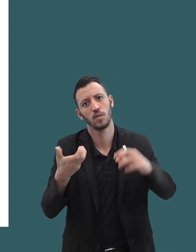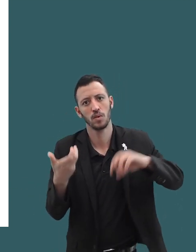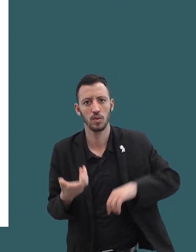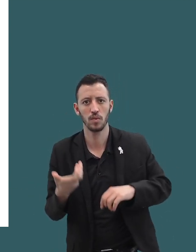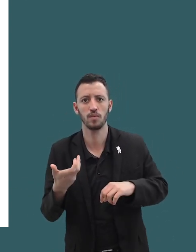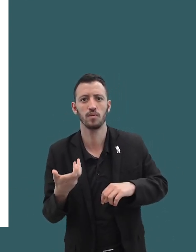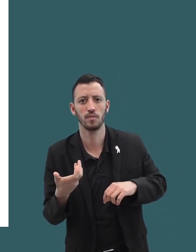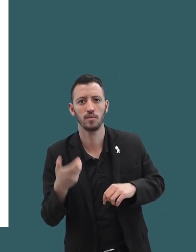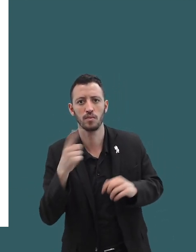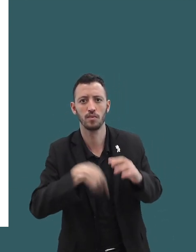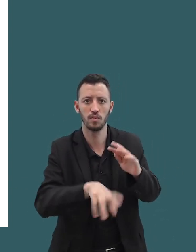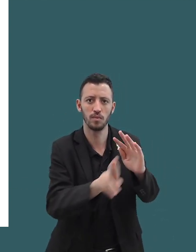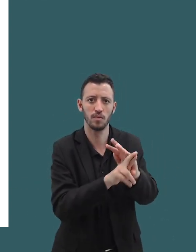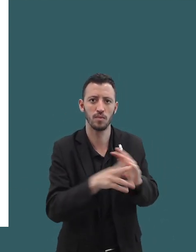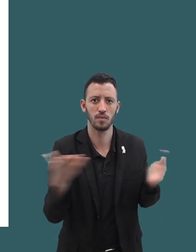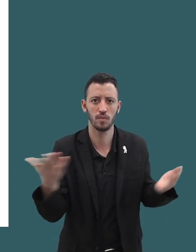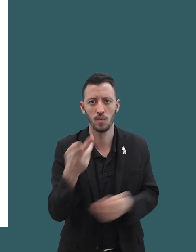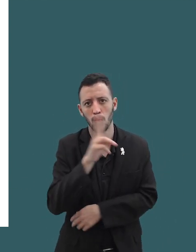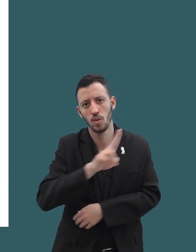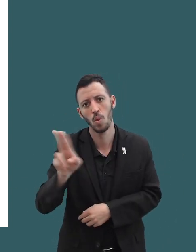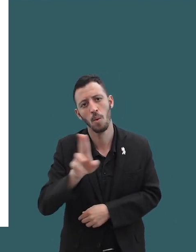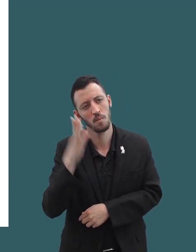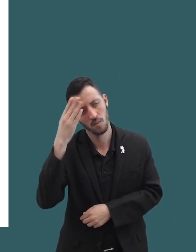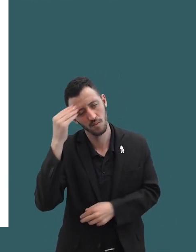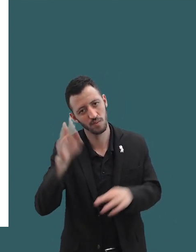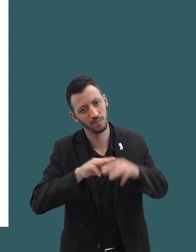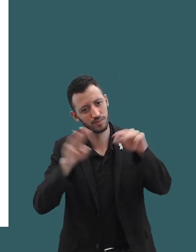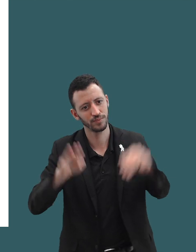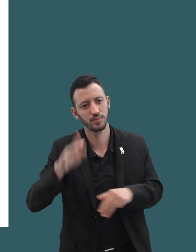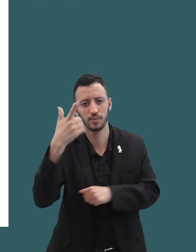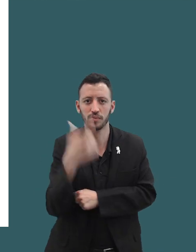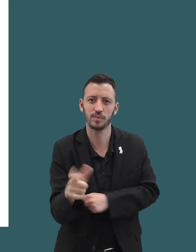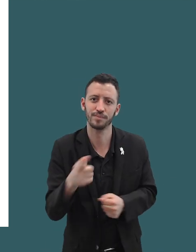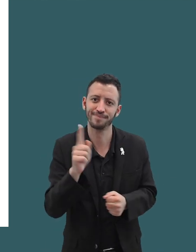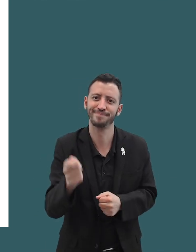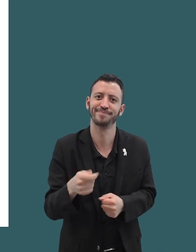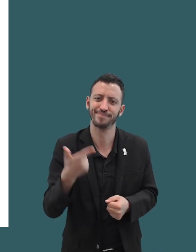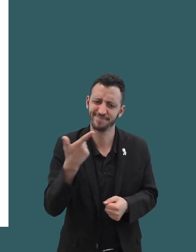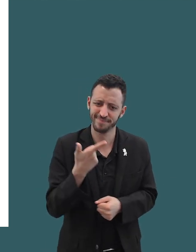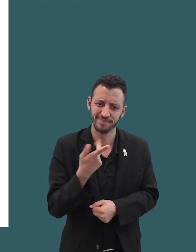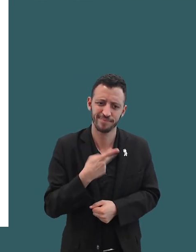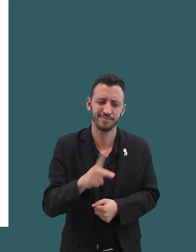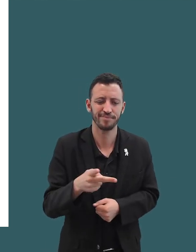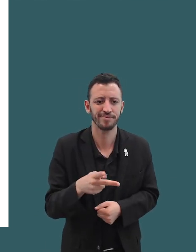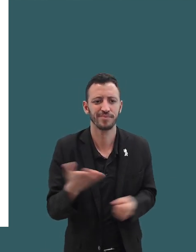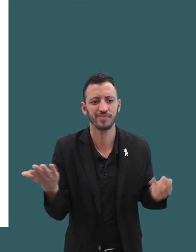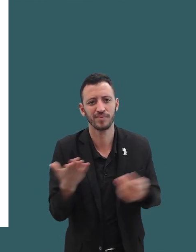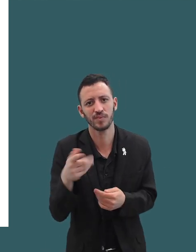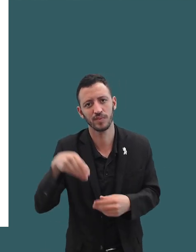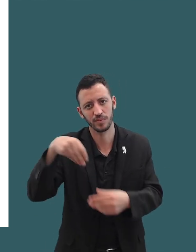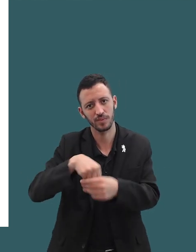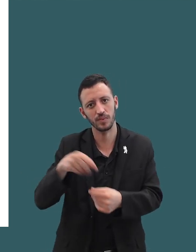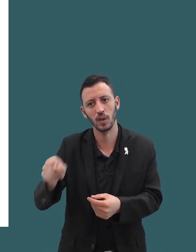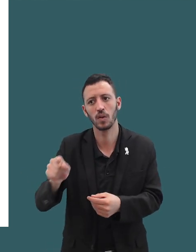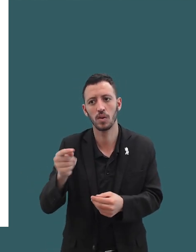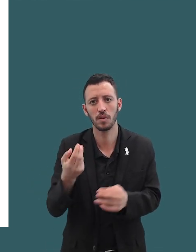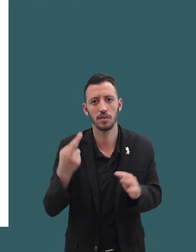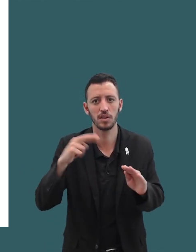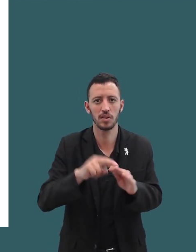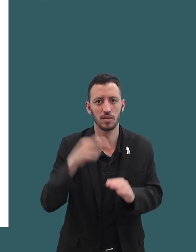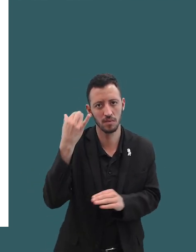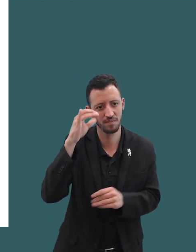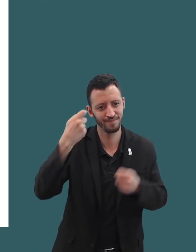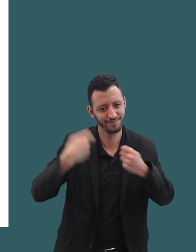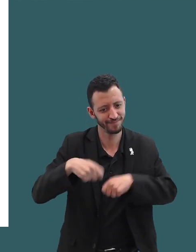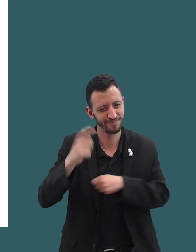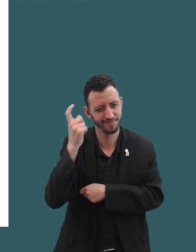o representante do museu também, de novo, estão insistindo em museus e centros de ciência. Não é só isso. Nós temos que